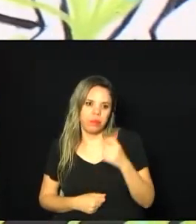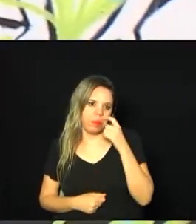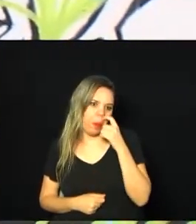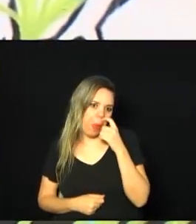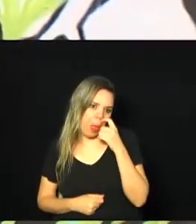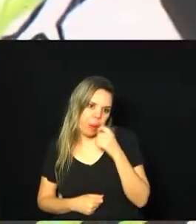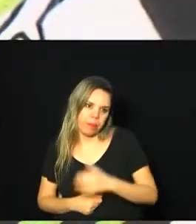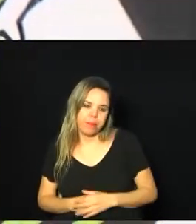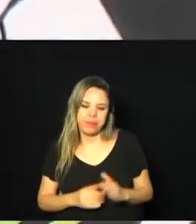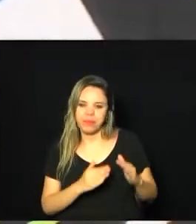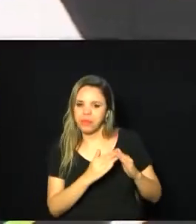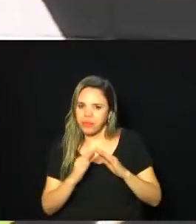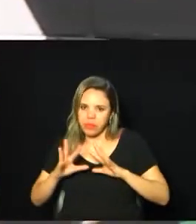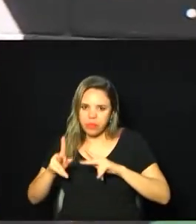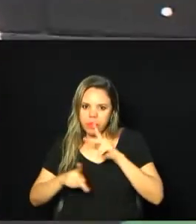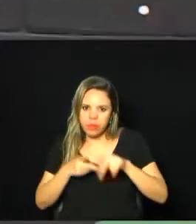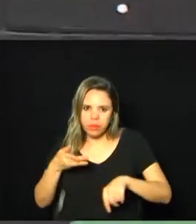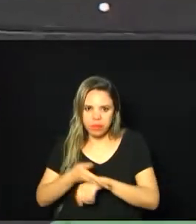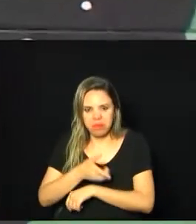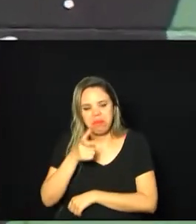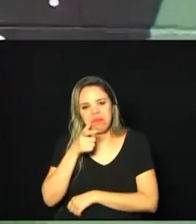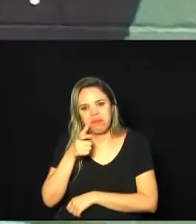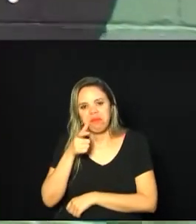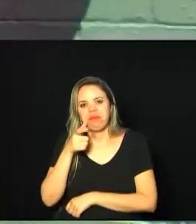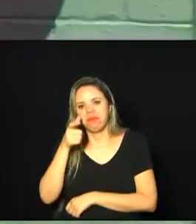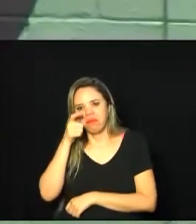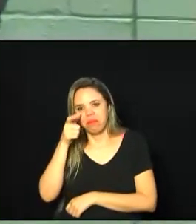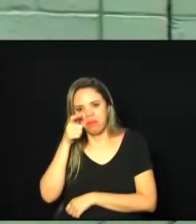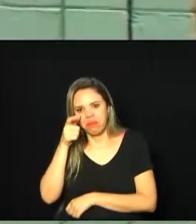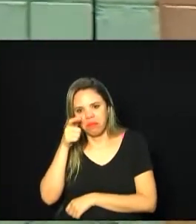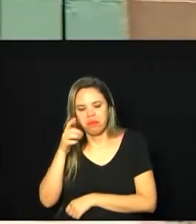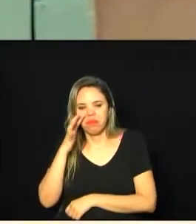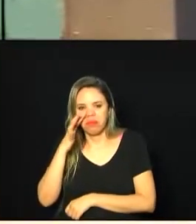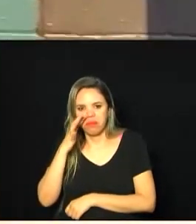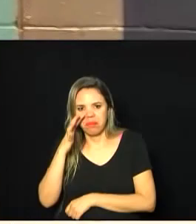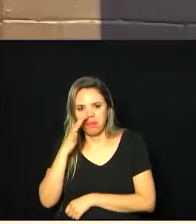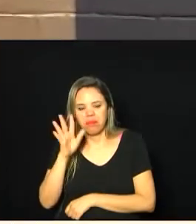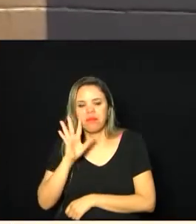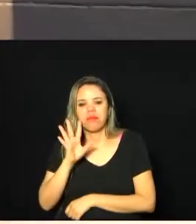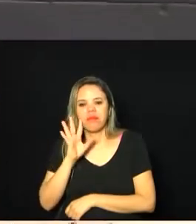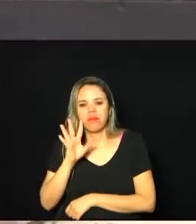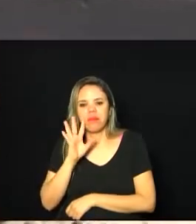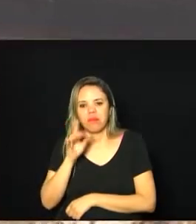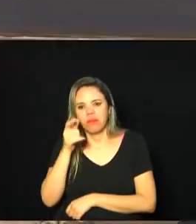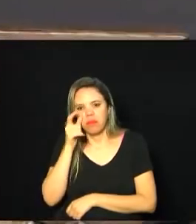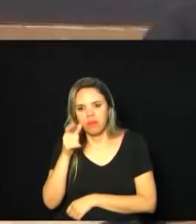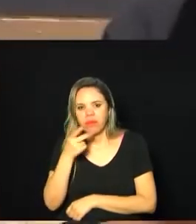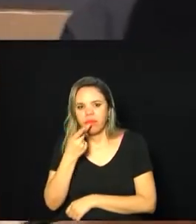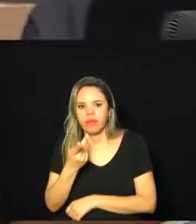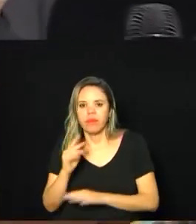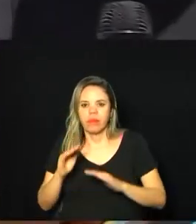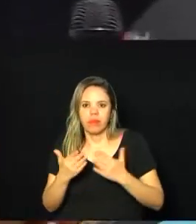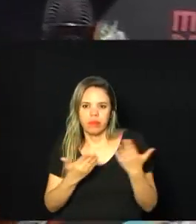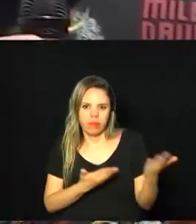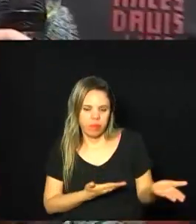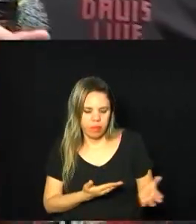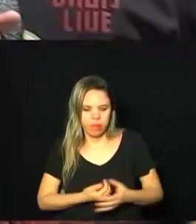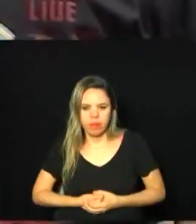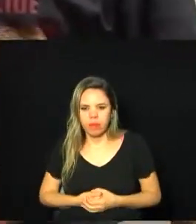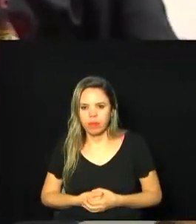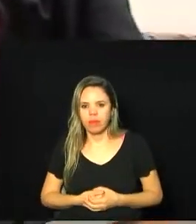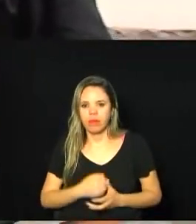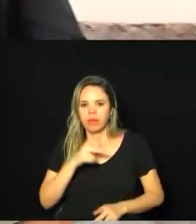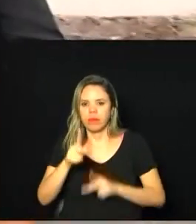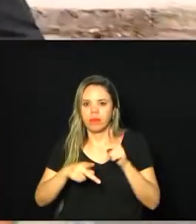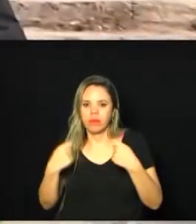a vizinhança toda veio para prestigiar, foi bem legal. Que legal. Como a gente vinha falando aqui, né, Mirs? A gente está falando de um bairro cujos